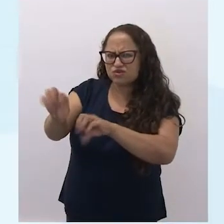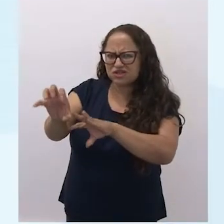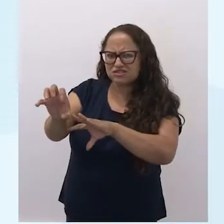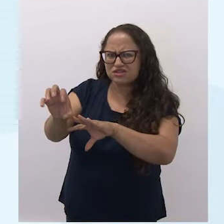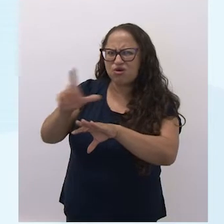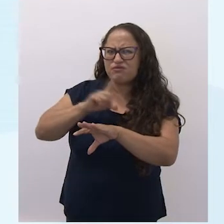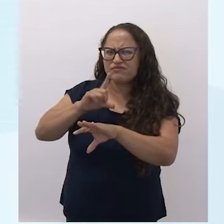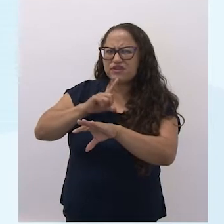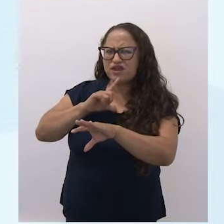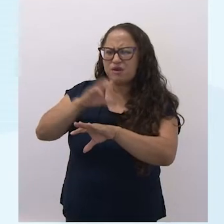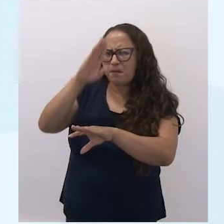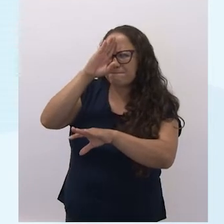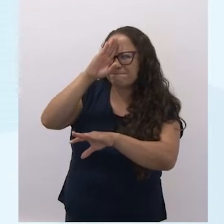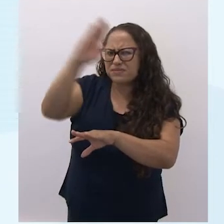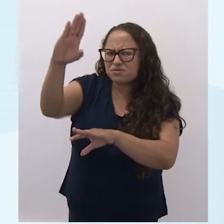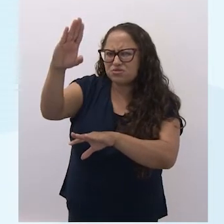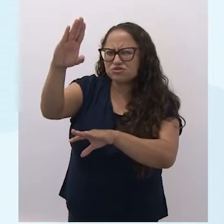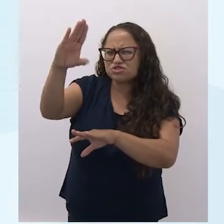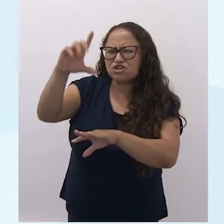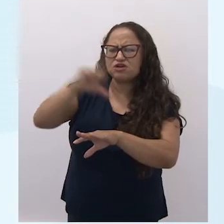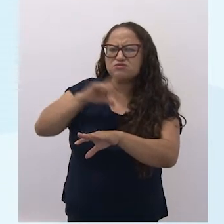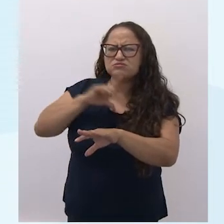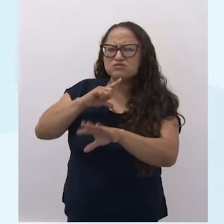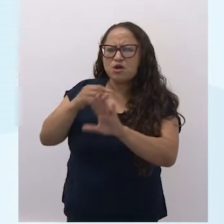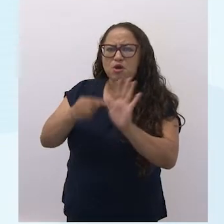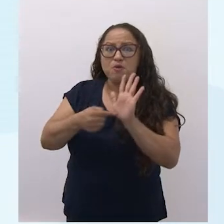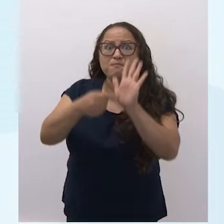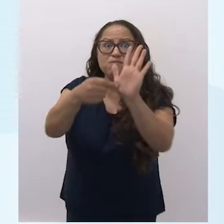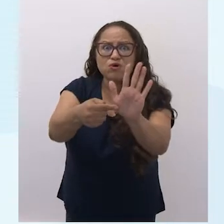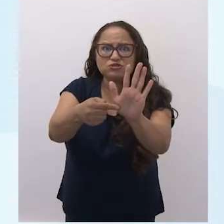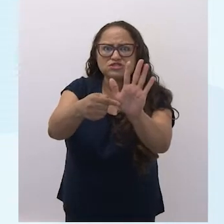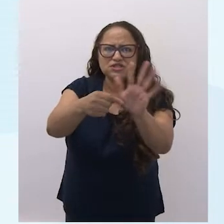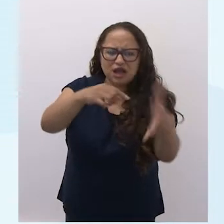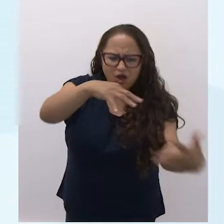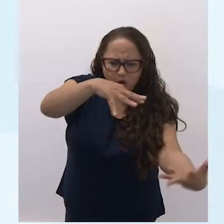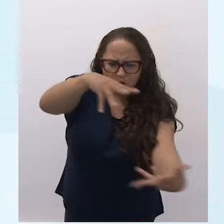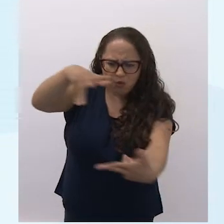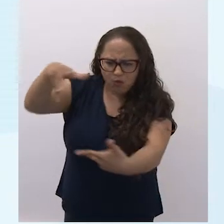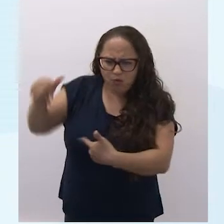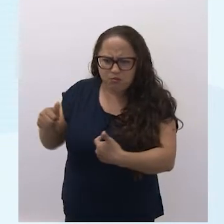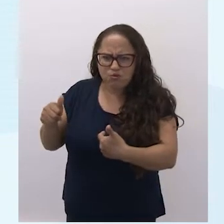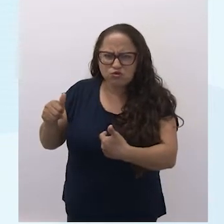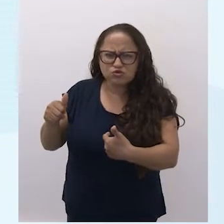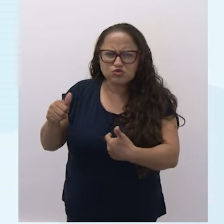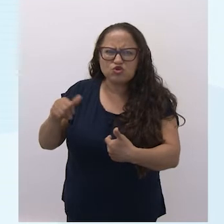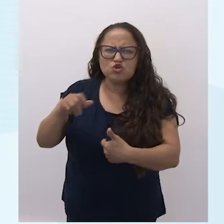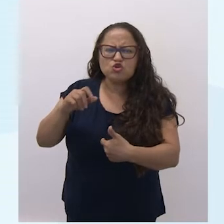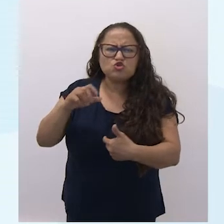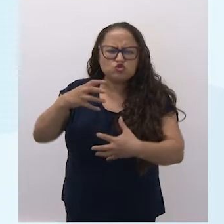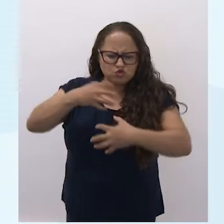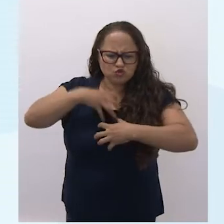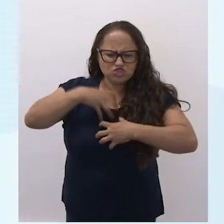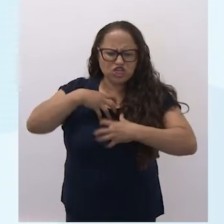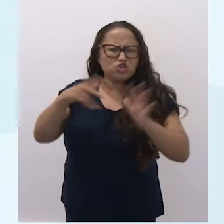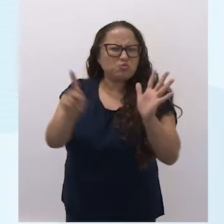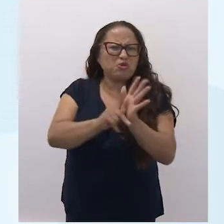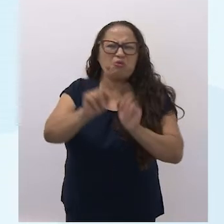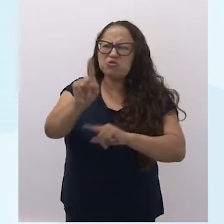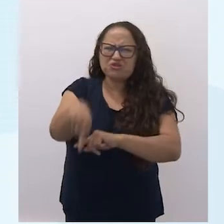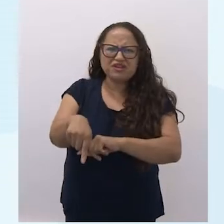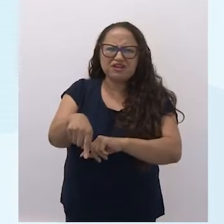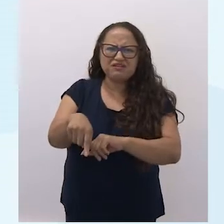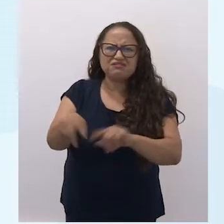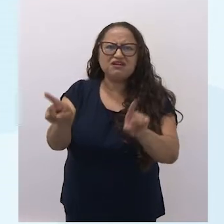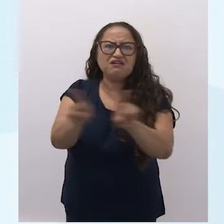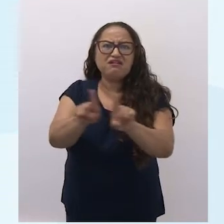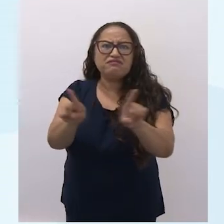algum modo, os mapas de um mundo complexo e constantemente agitado, e, ao mesmo tempo, a bússola